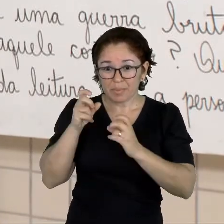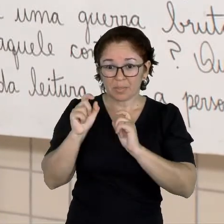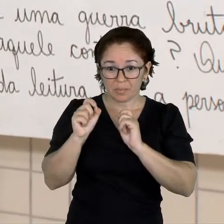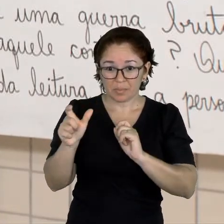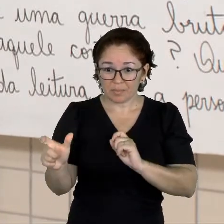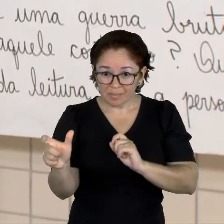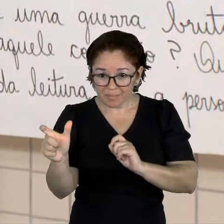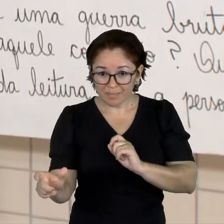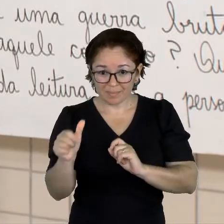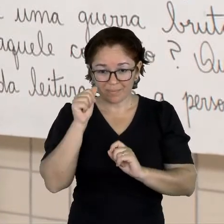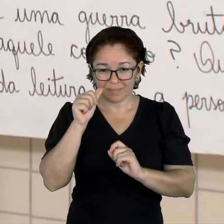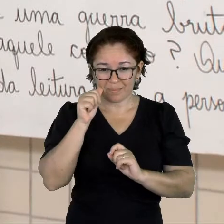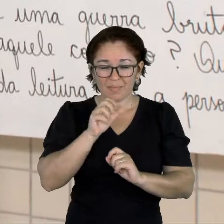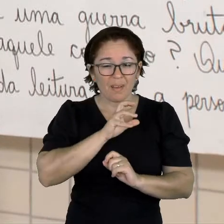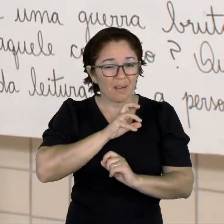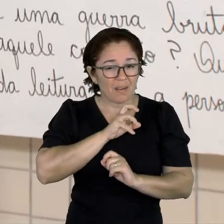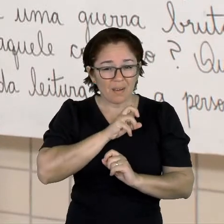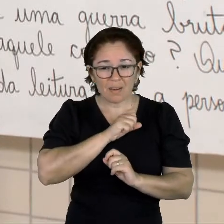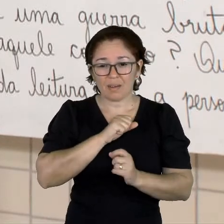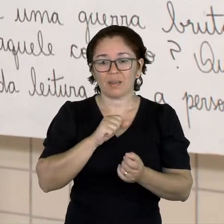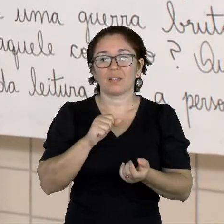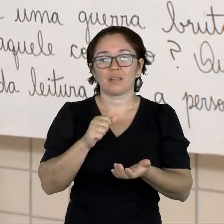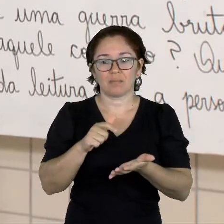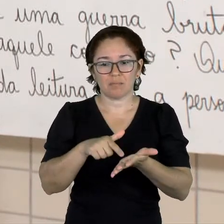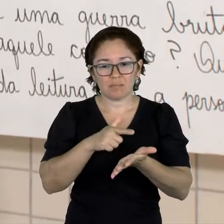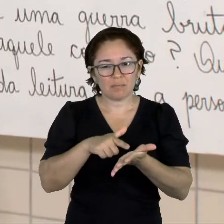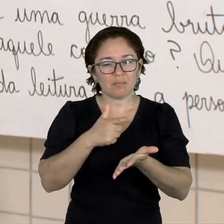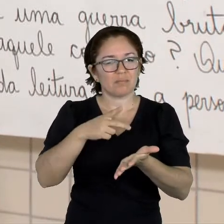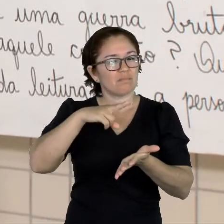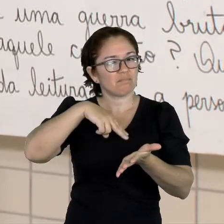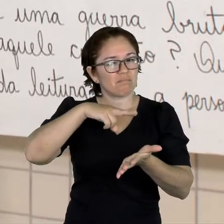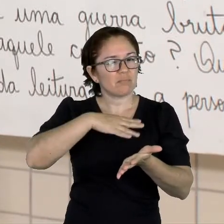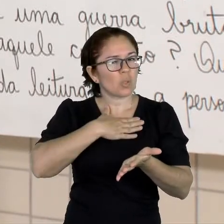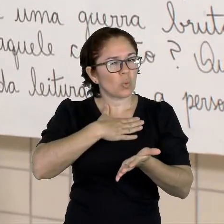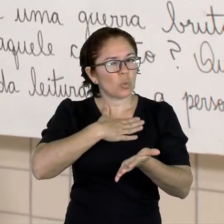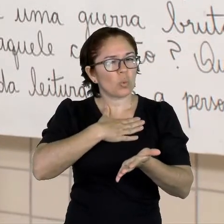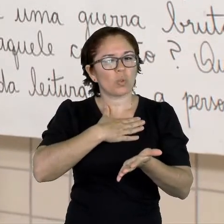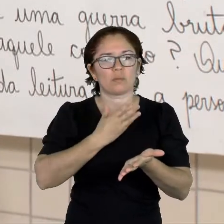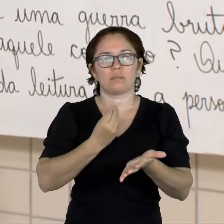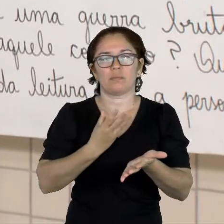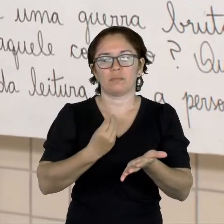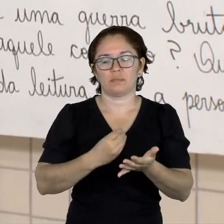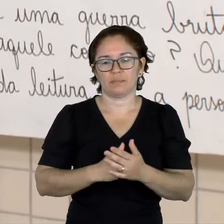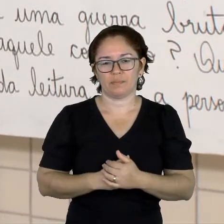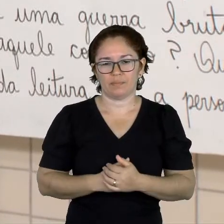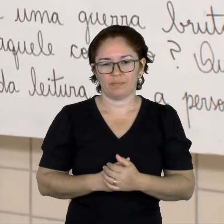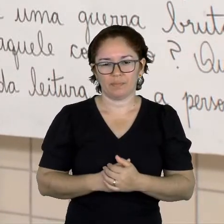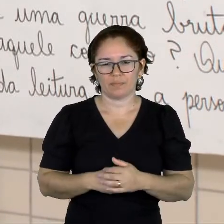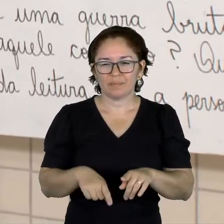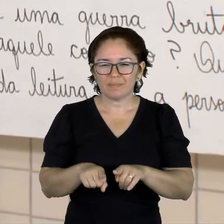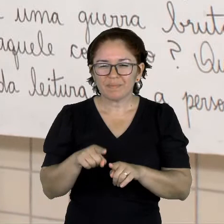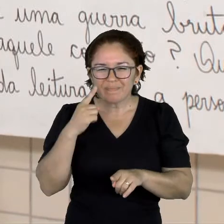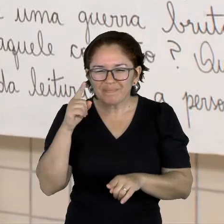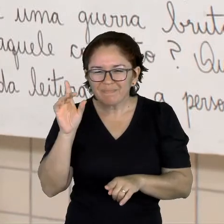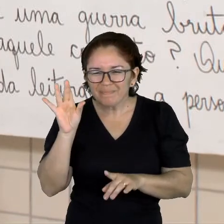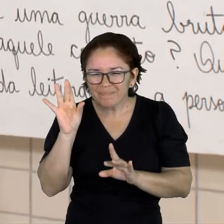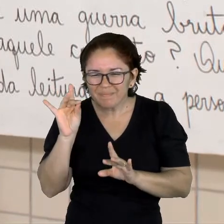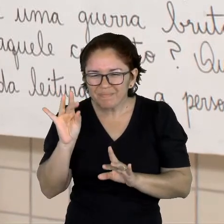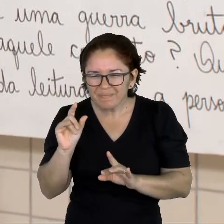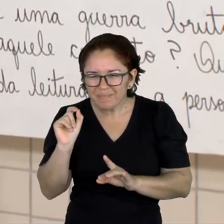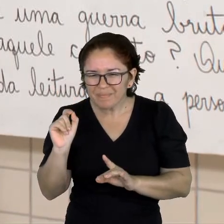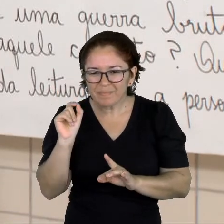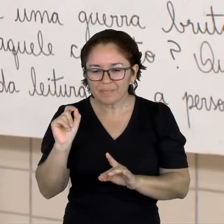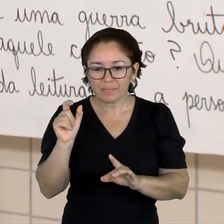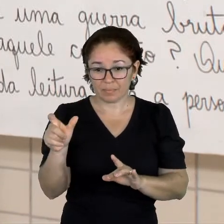do livro, ela é amante de ler, do ato de ler. E um detalhe bem interessante, que Lisa